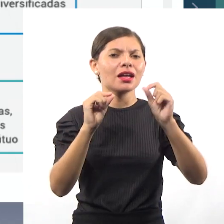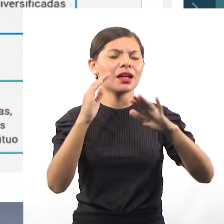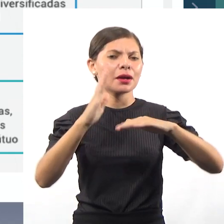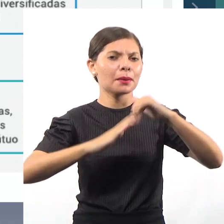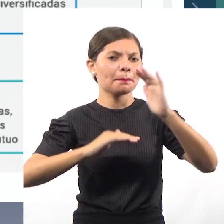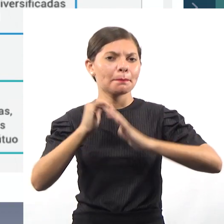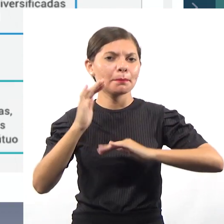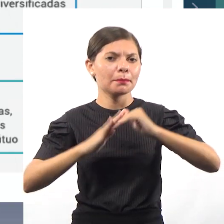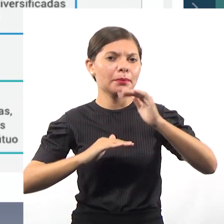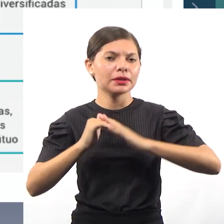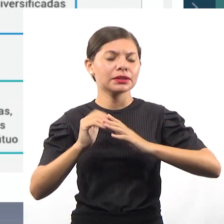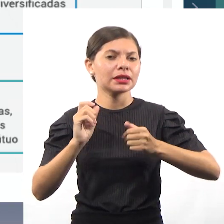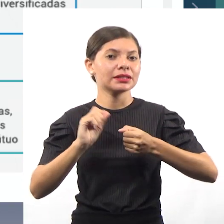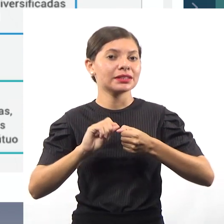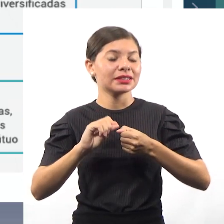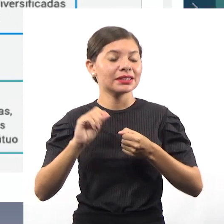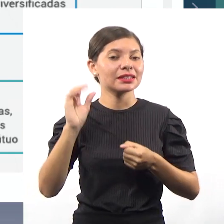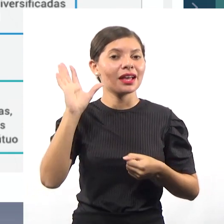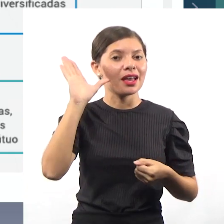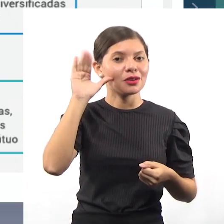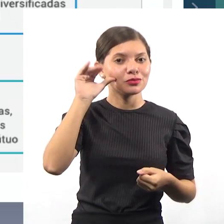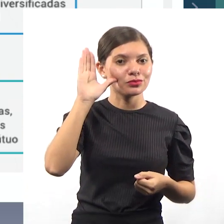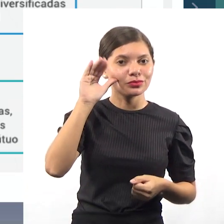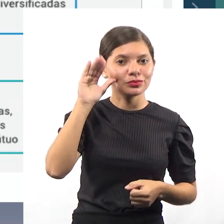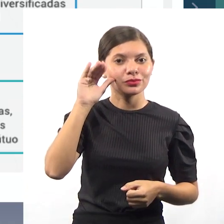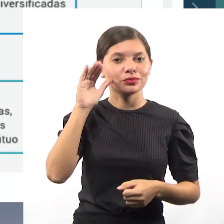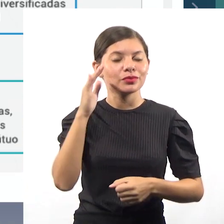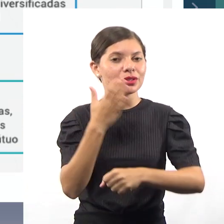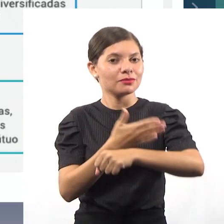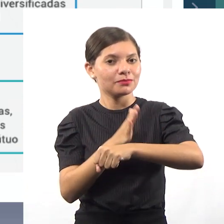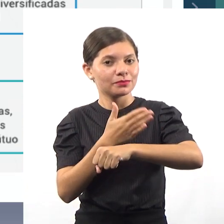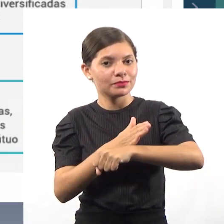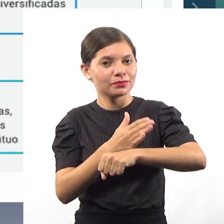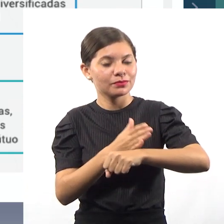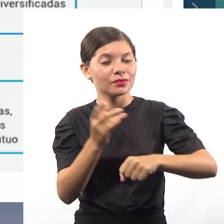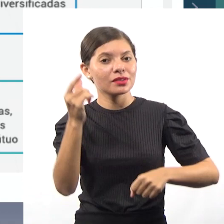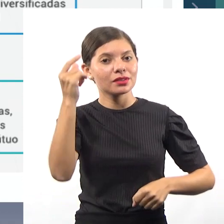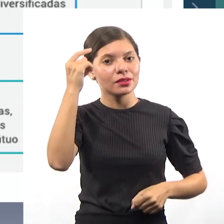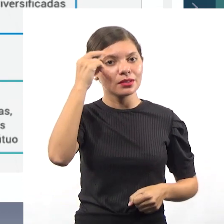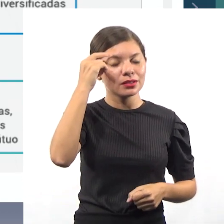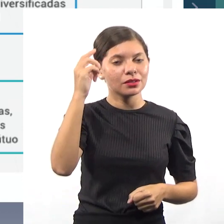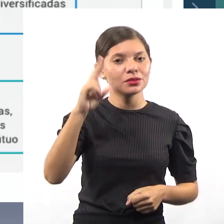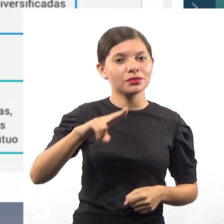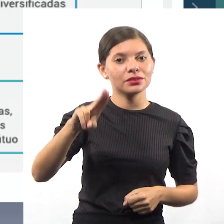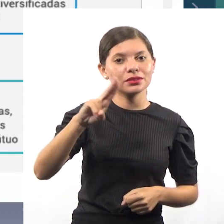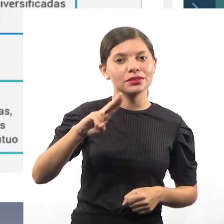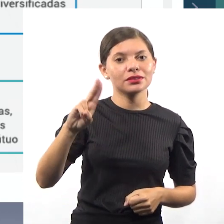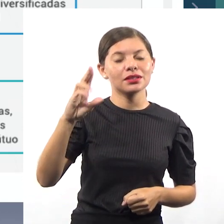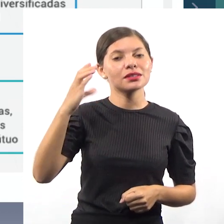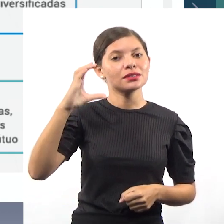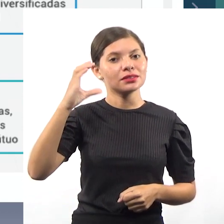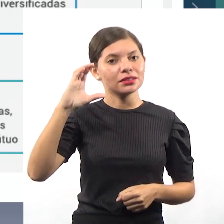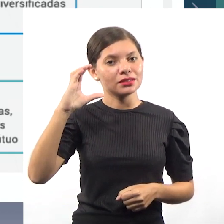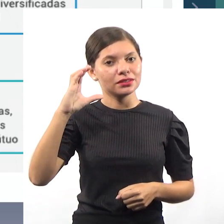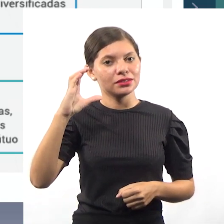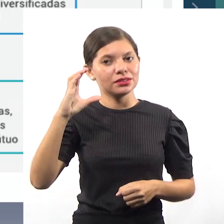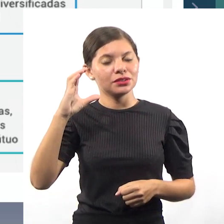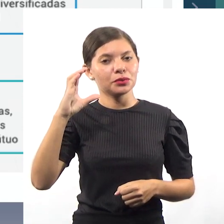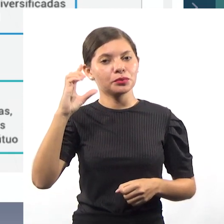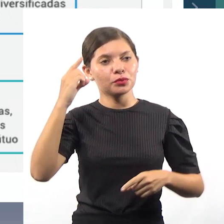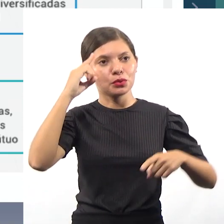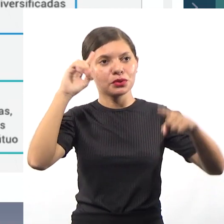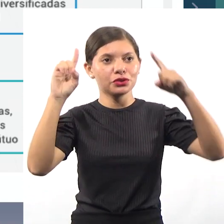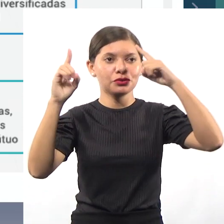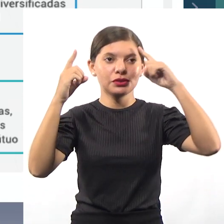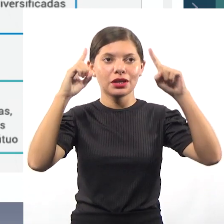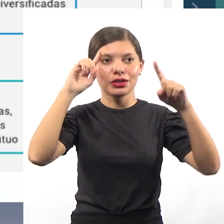De exercitar a curiosidade intelectual e utilizar as ciências com criticidade e criatividade.